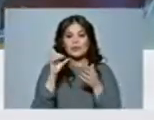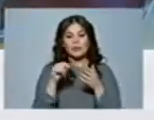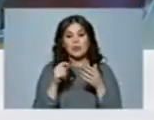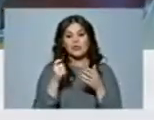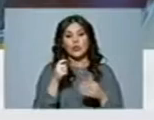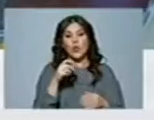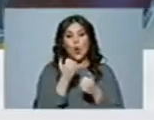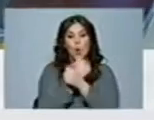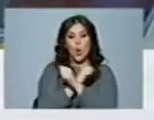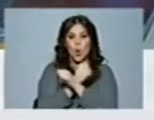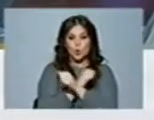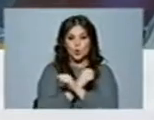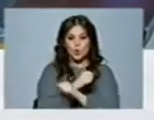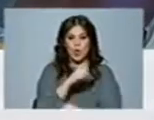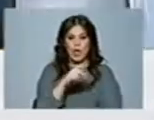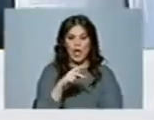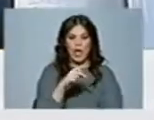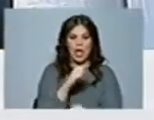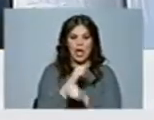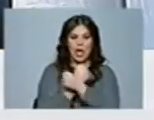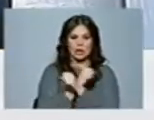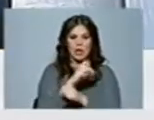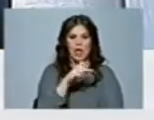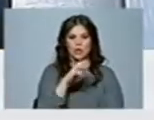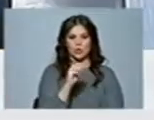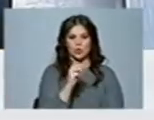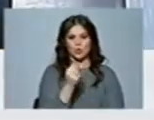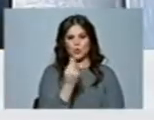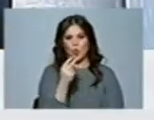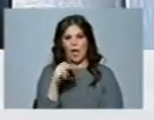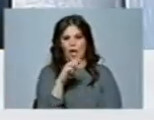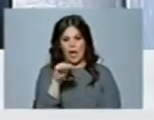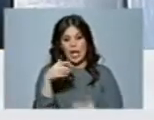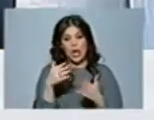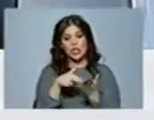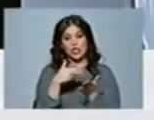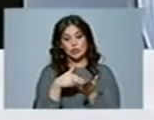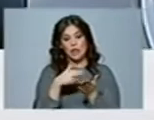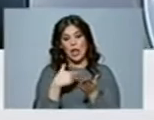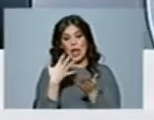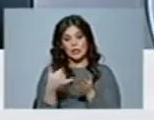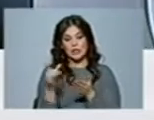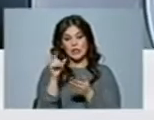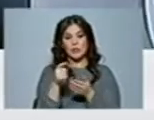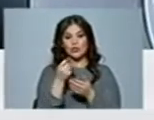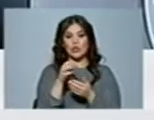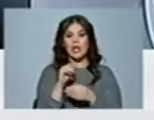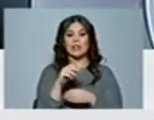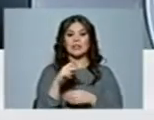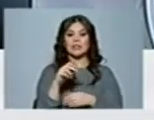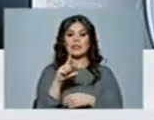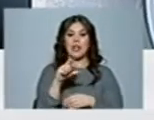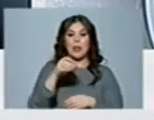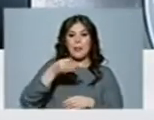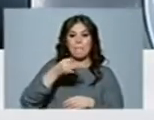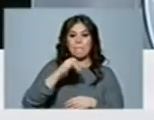da suã. Claro. Dá-lhe um gosto. Nem mais. E agora esperamos um bocadinho e entretanto depois vão entrando, colocamos também o salpicão, que é uma carne